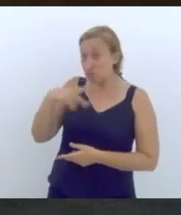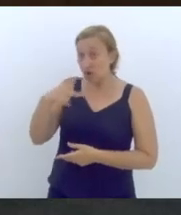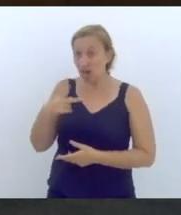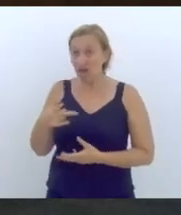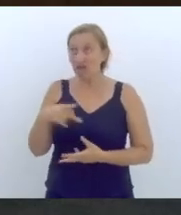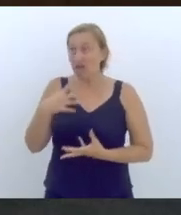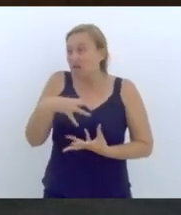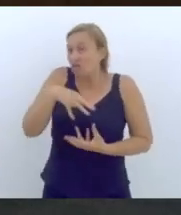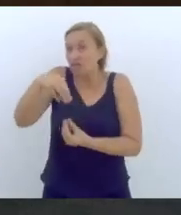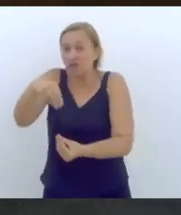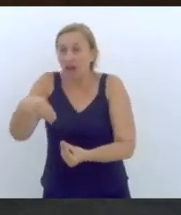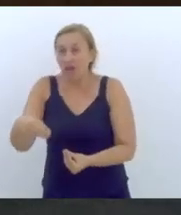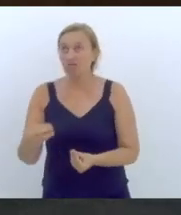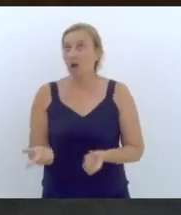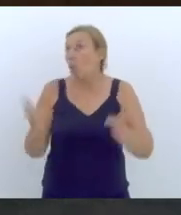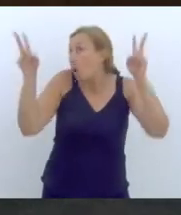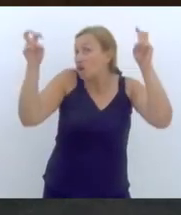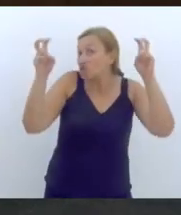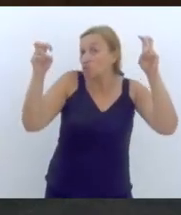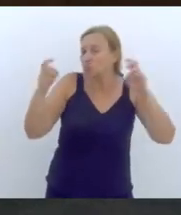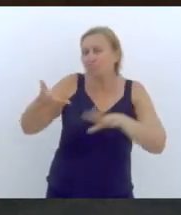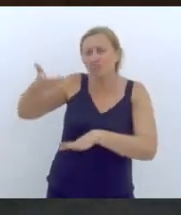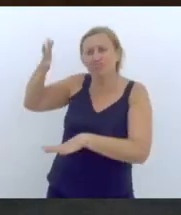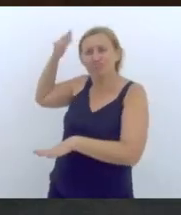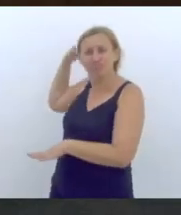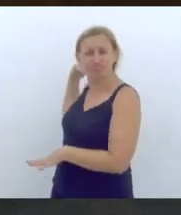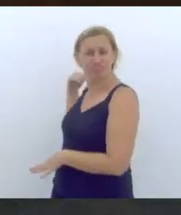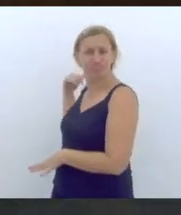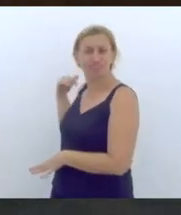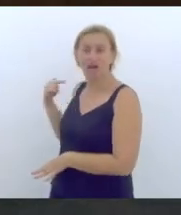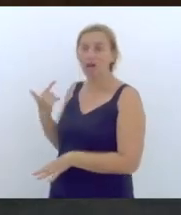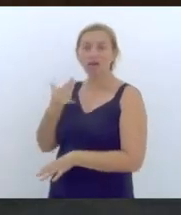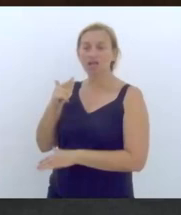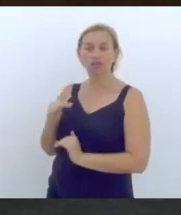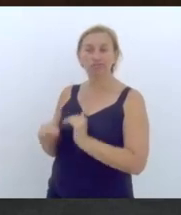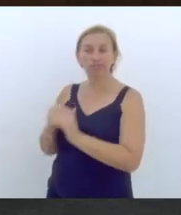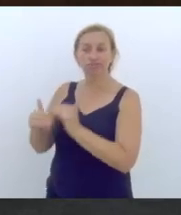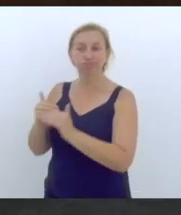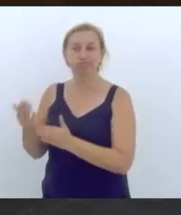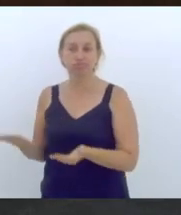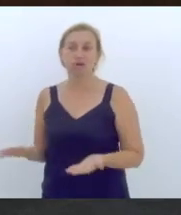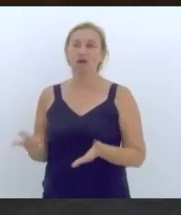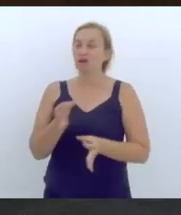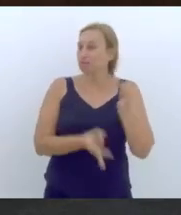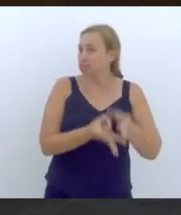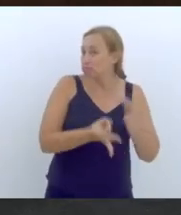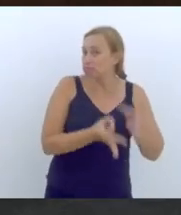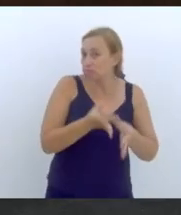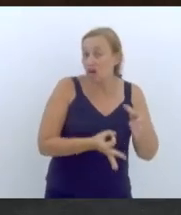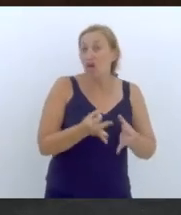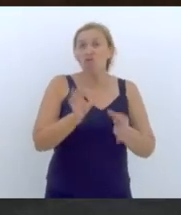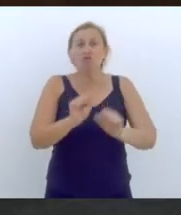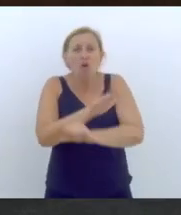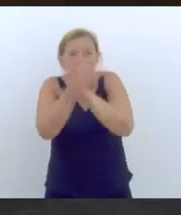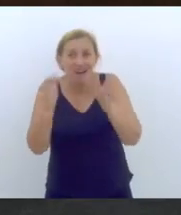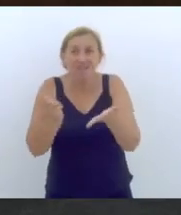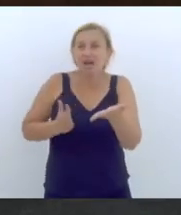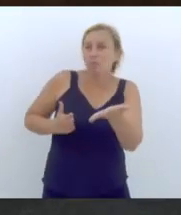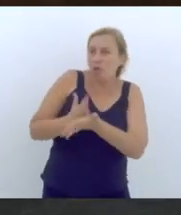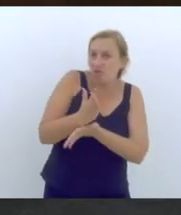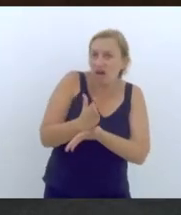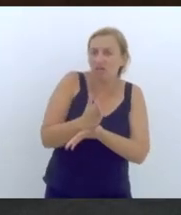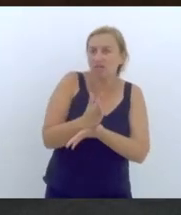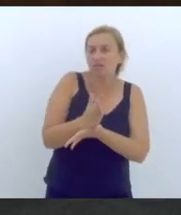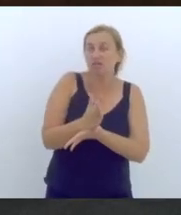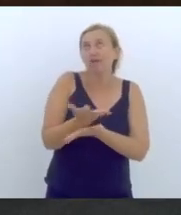fantasmas, a uma matéria lá de trás que não prosperou judicialmente. Ficou claro e provado